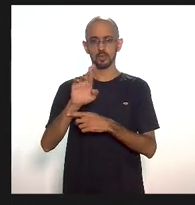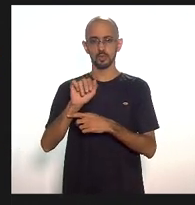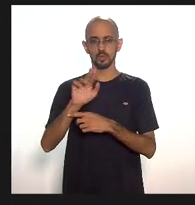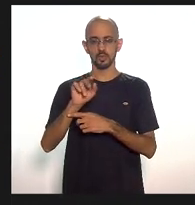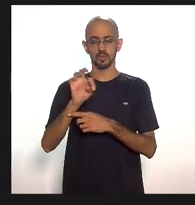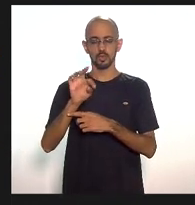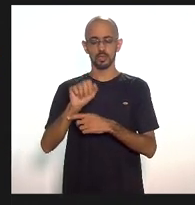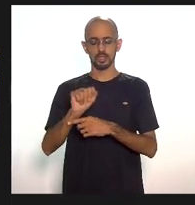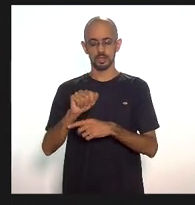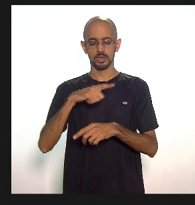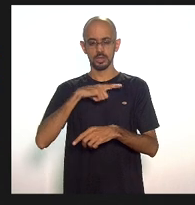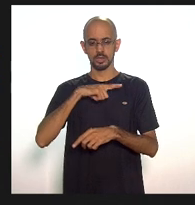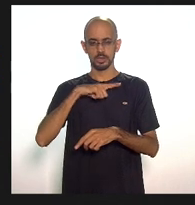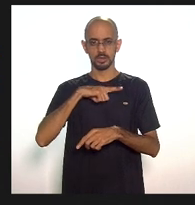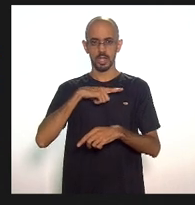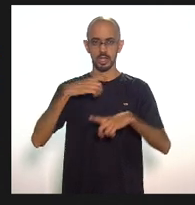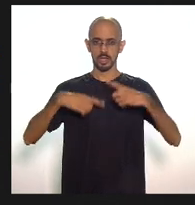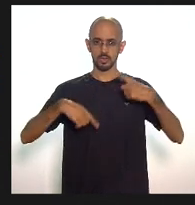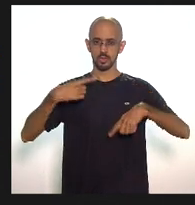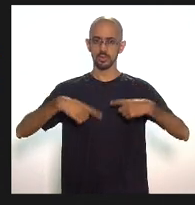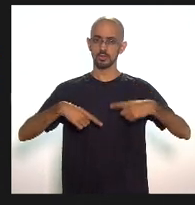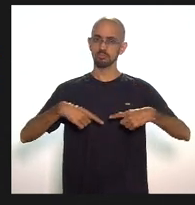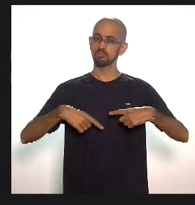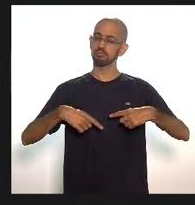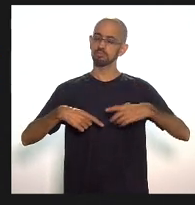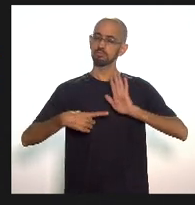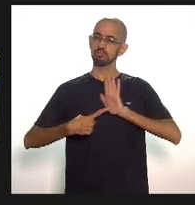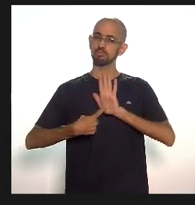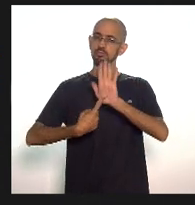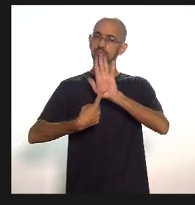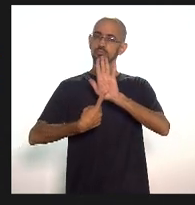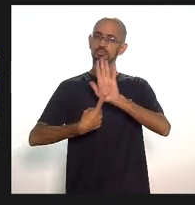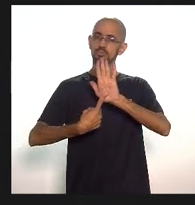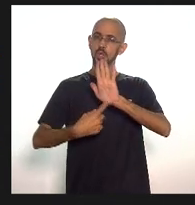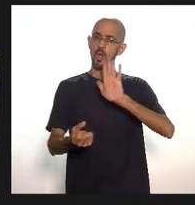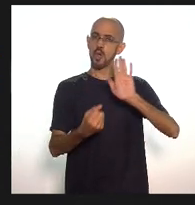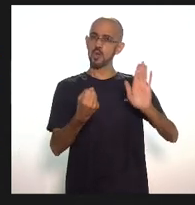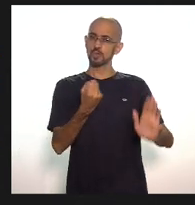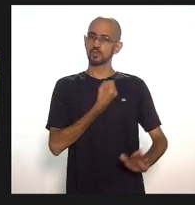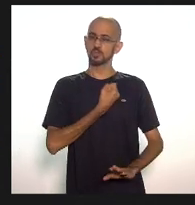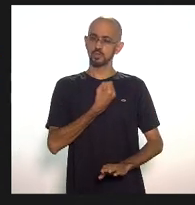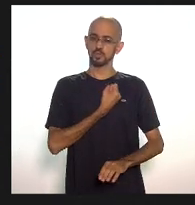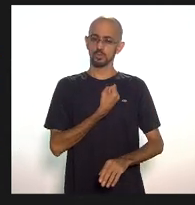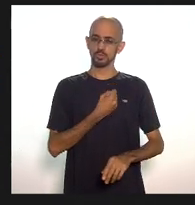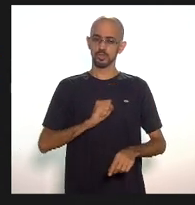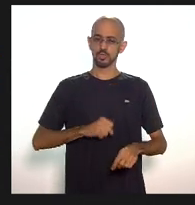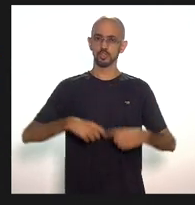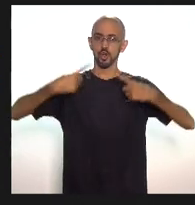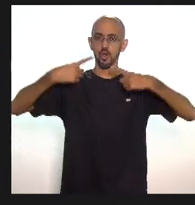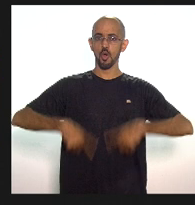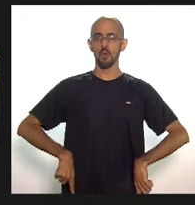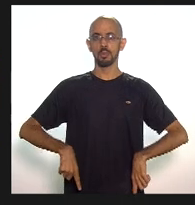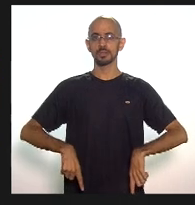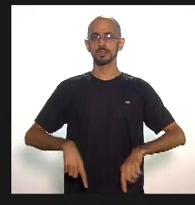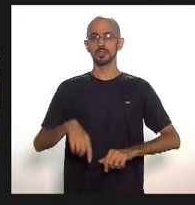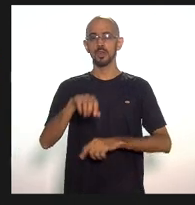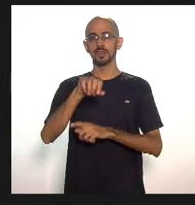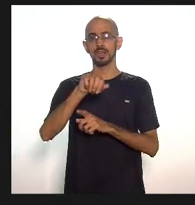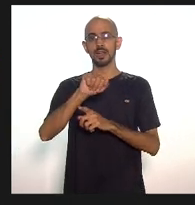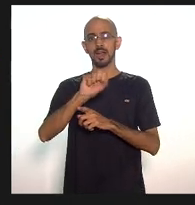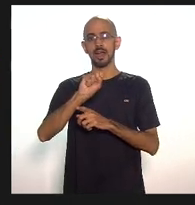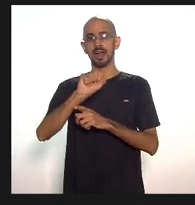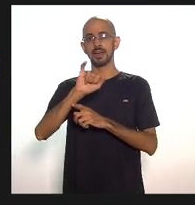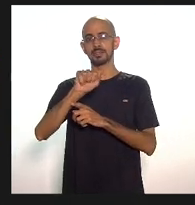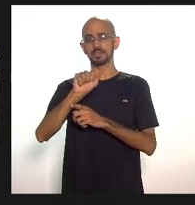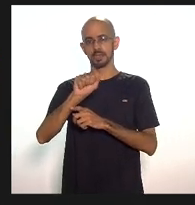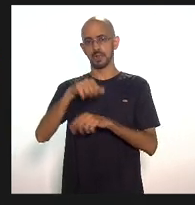trouxe nesse debate os números de competição dos países asiáticos.